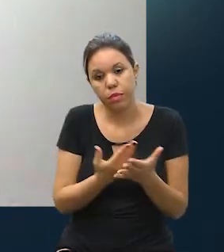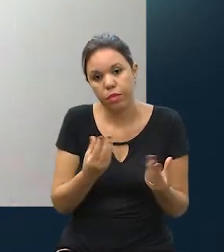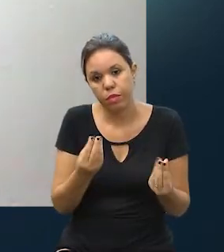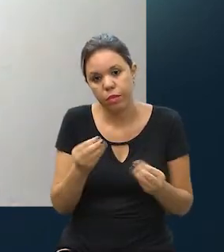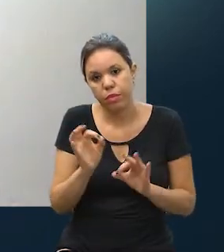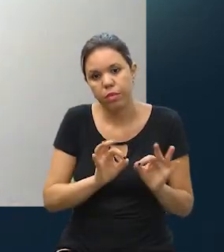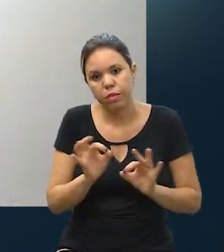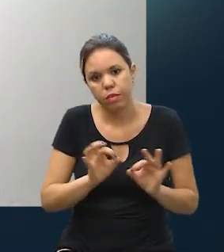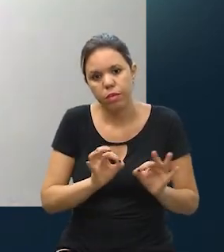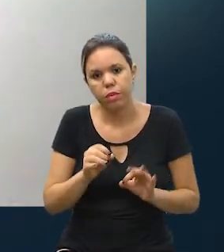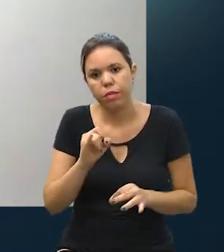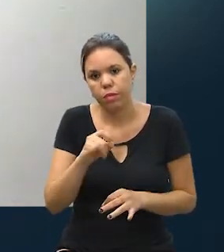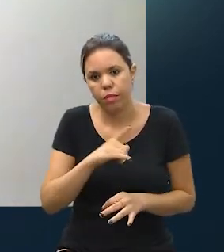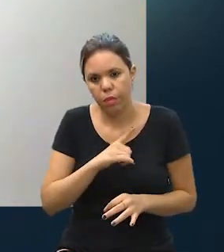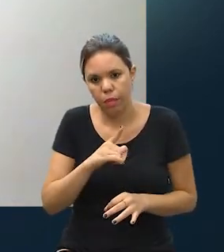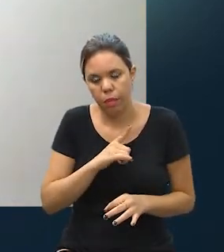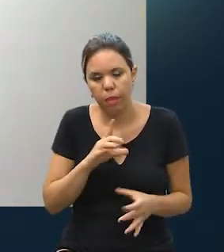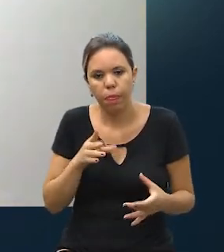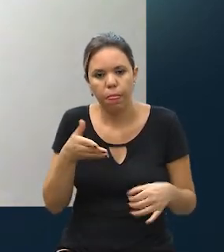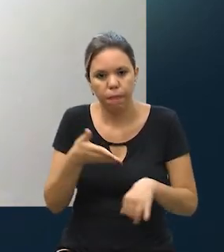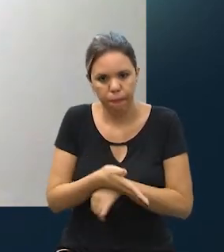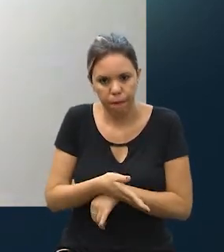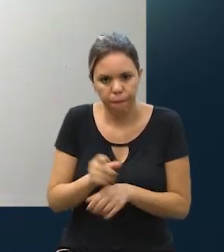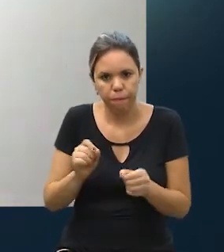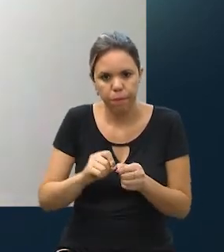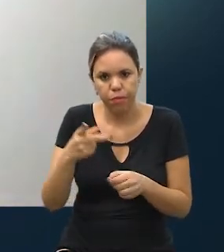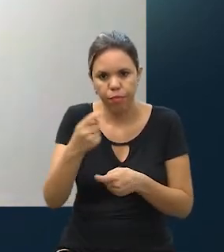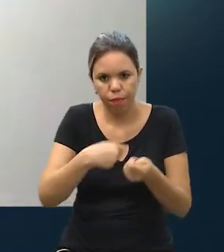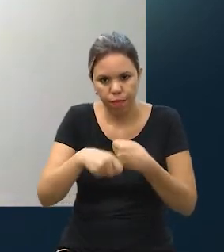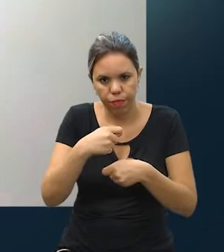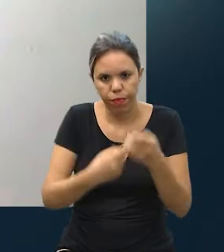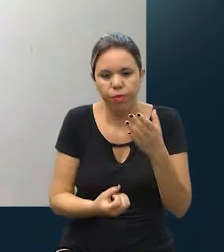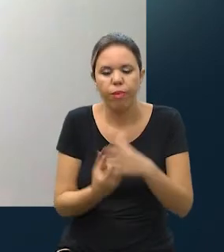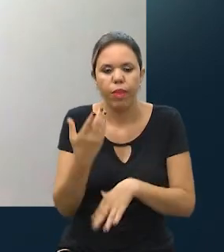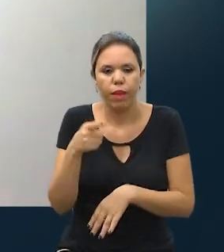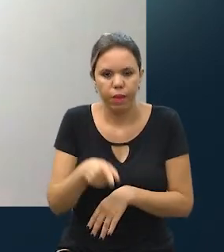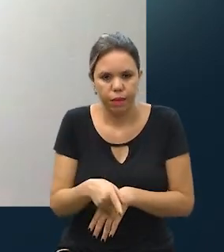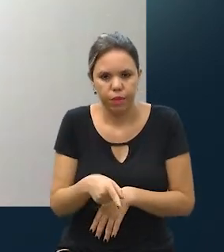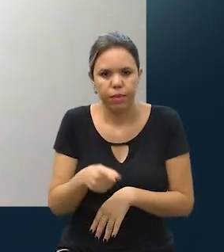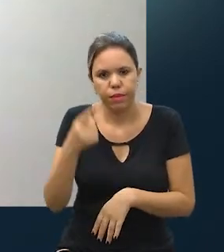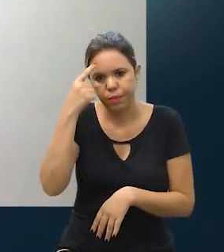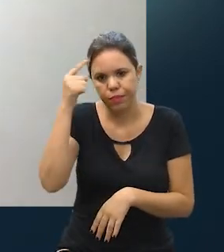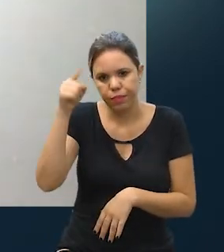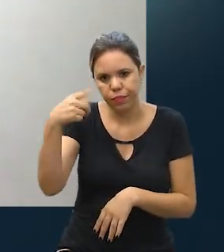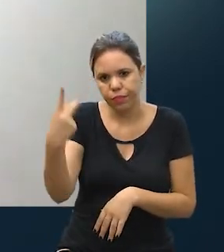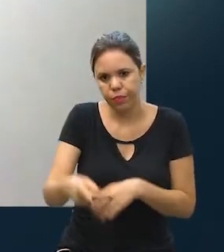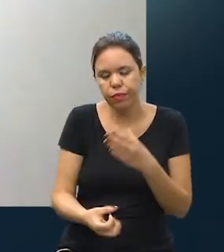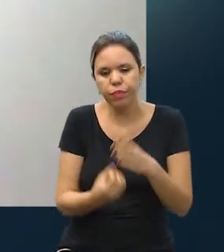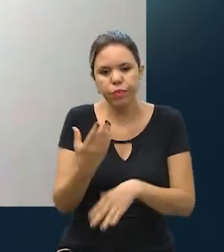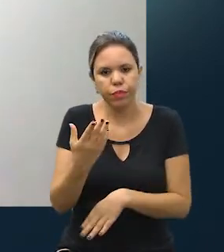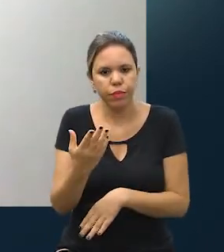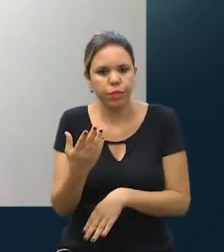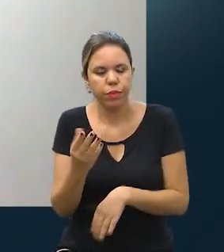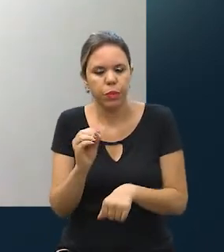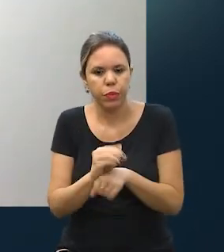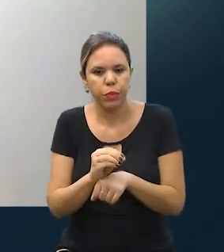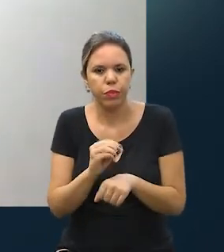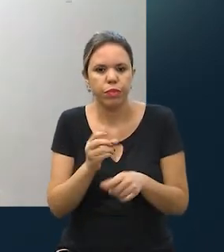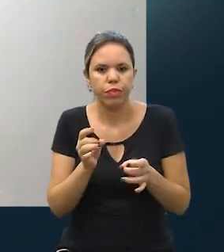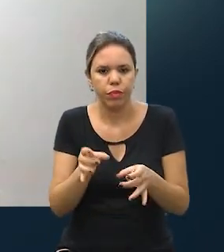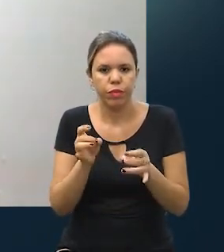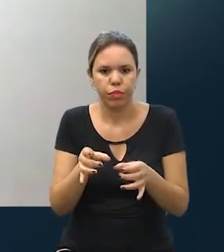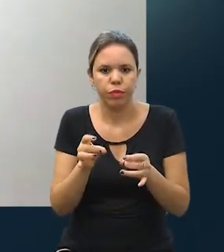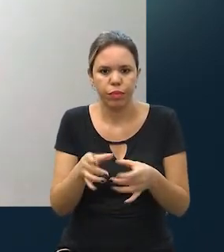se preparar muito, mas se você estiver envolvido em fazer o seu negócio acontecer, a sua ideia acontecer, cuidando das vendas,